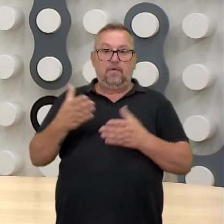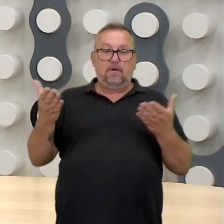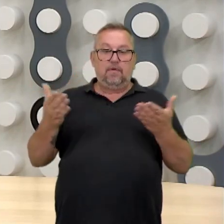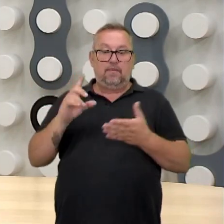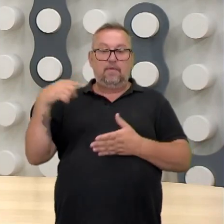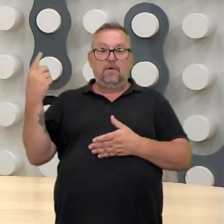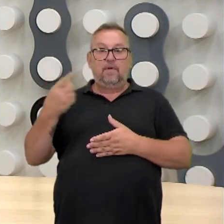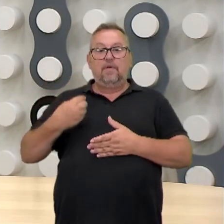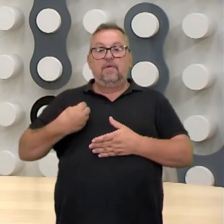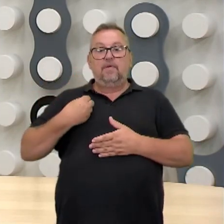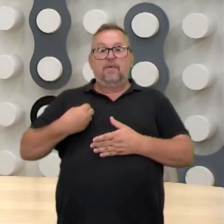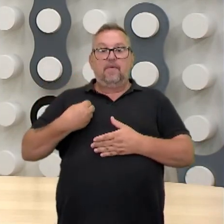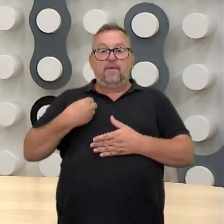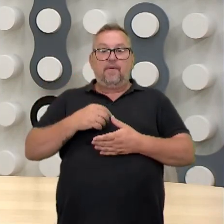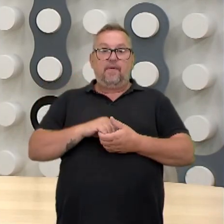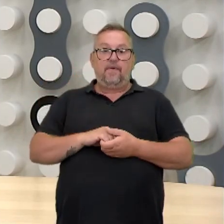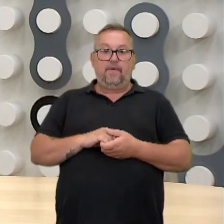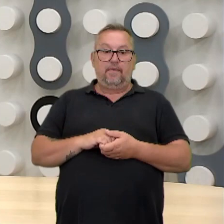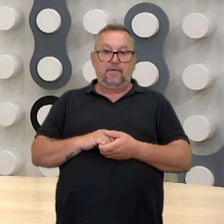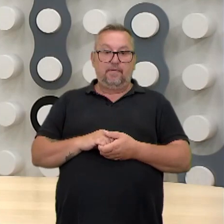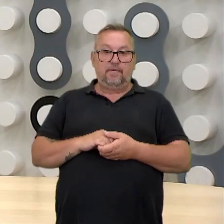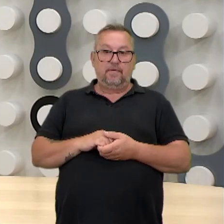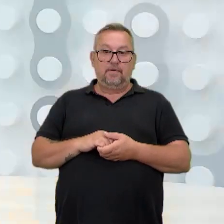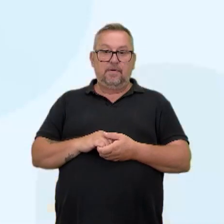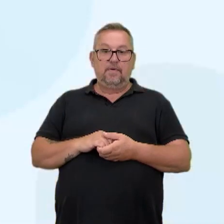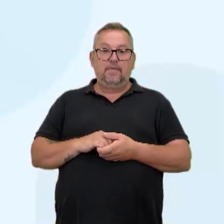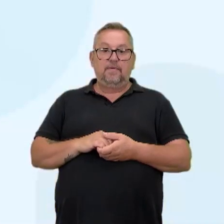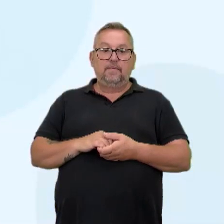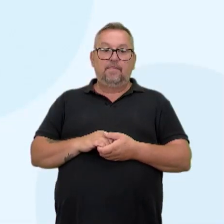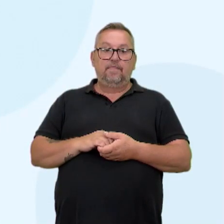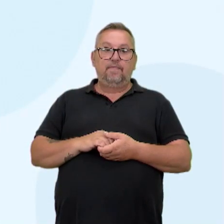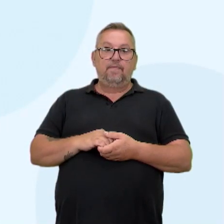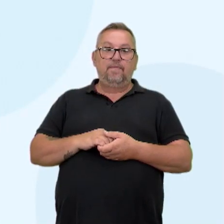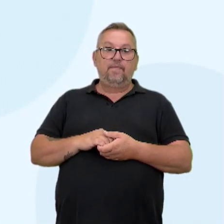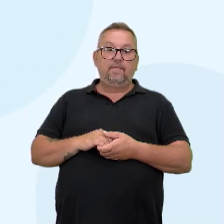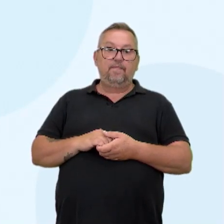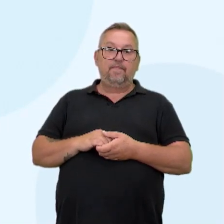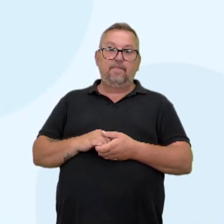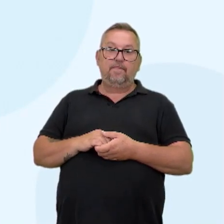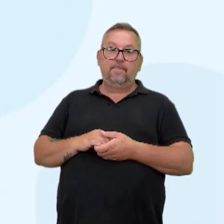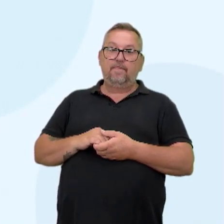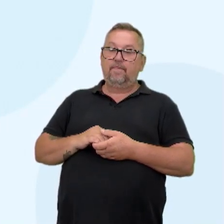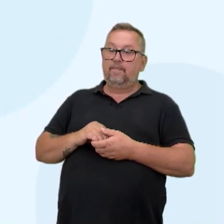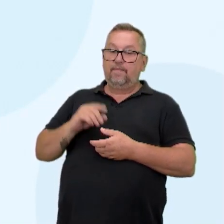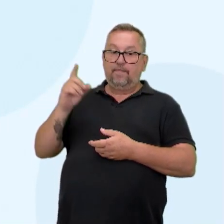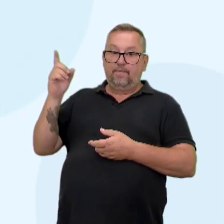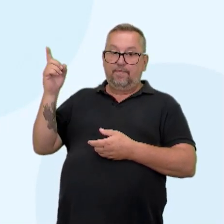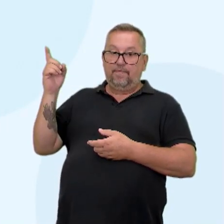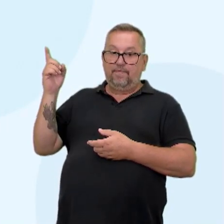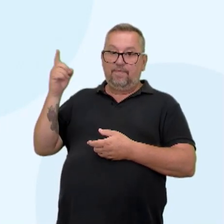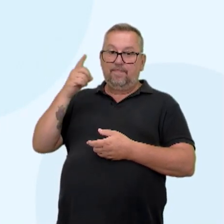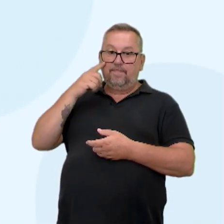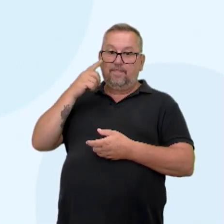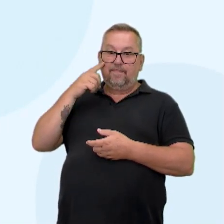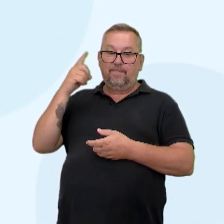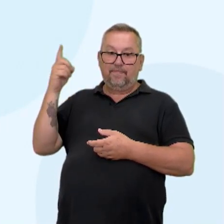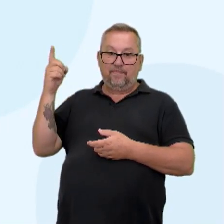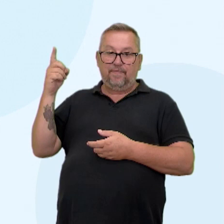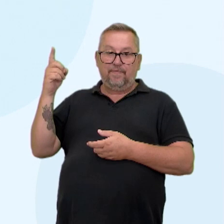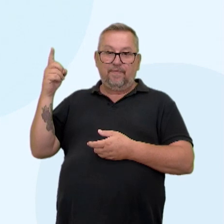nós vivemos. Pode colocar aí na tela, por gentileza. Está lá aí a era Paleozoica, né? Então